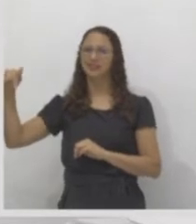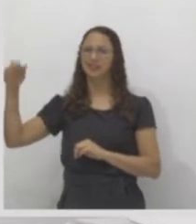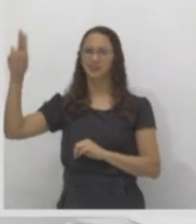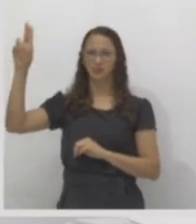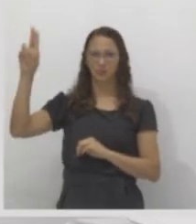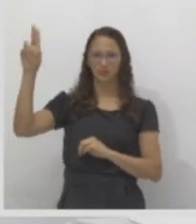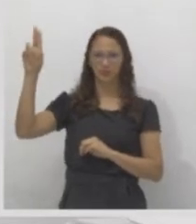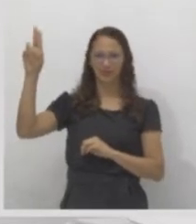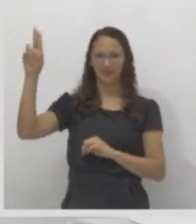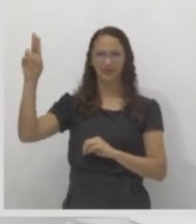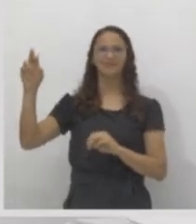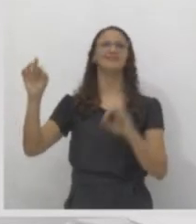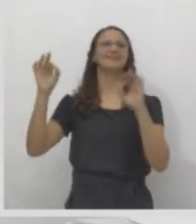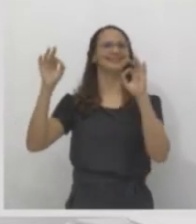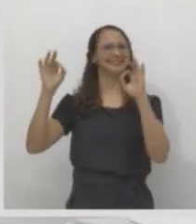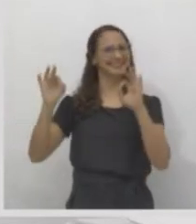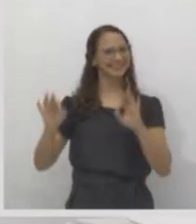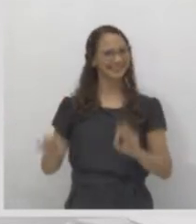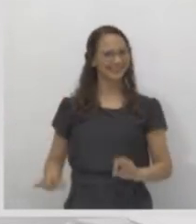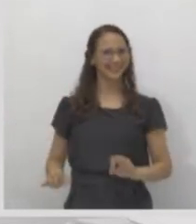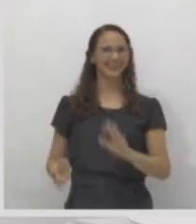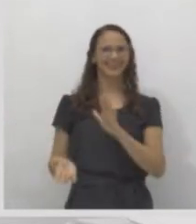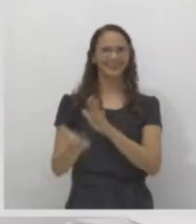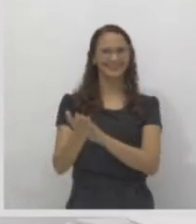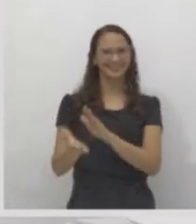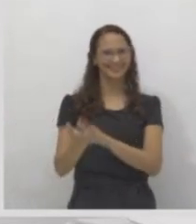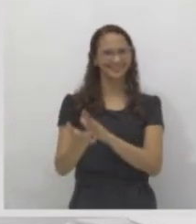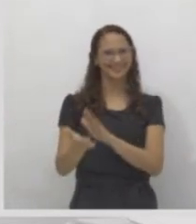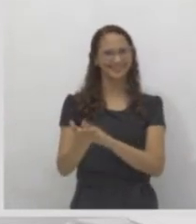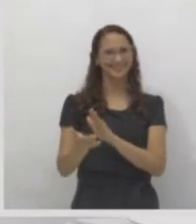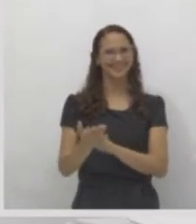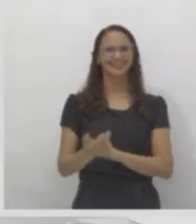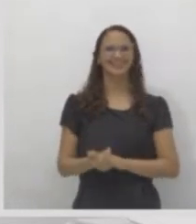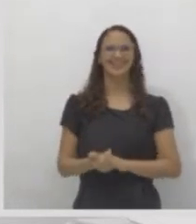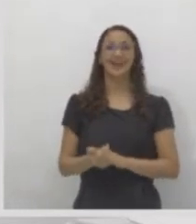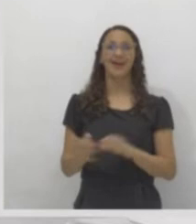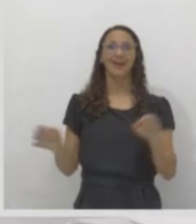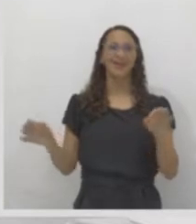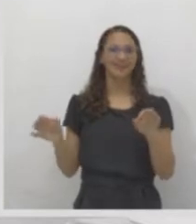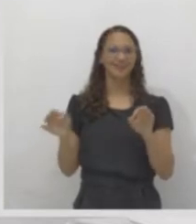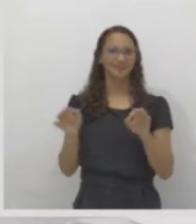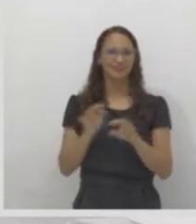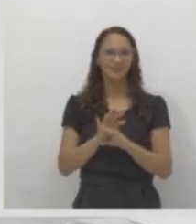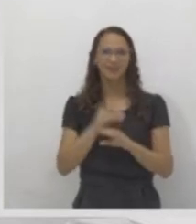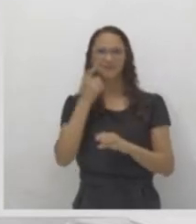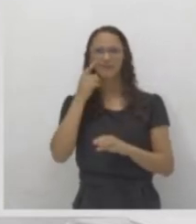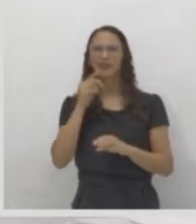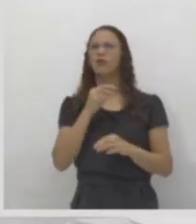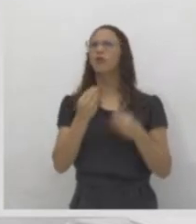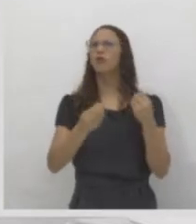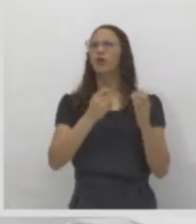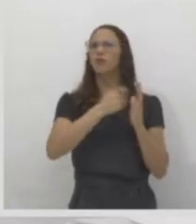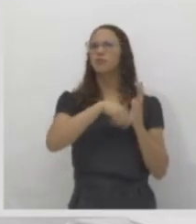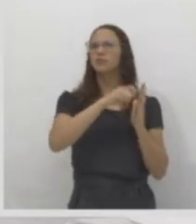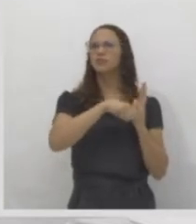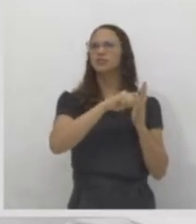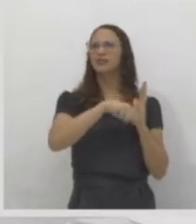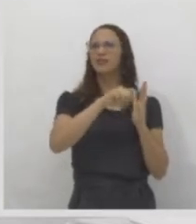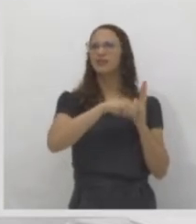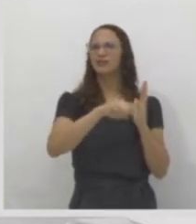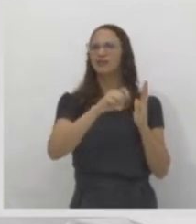também acertou. Agora, para concluir essa atividade, vamos escrever esse numeral